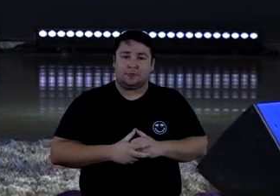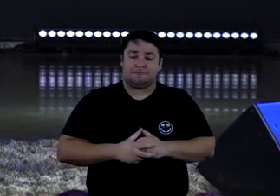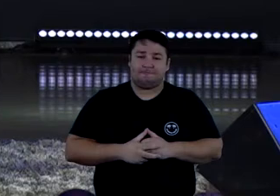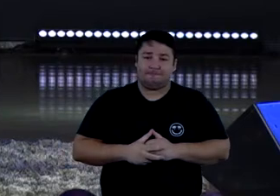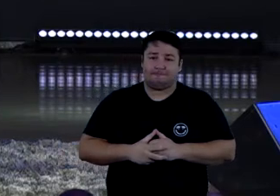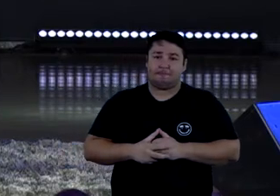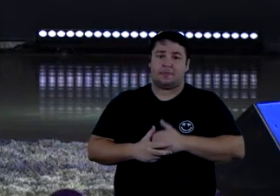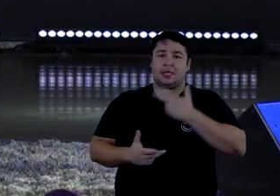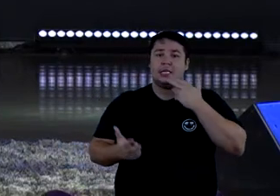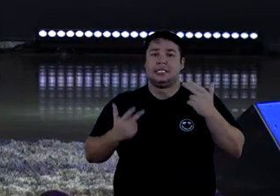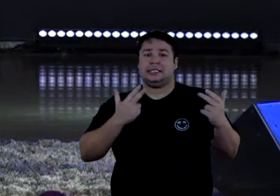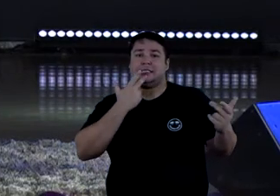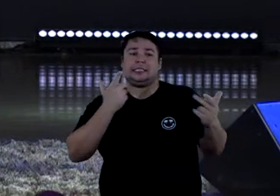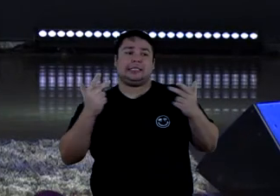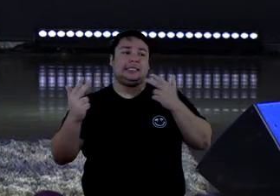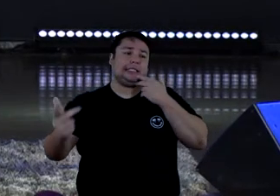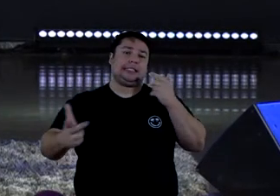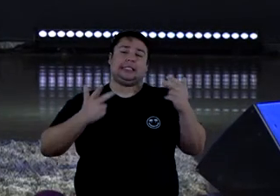rejeitar.